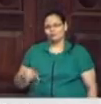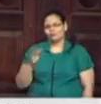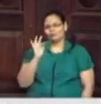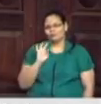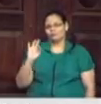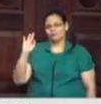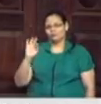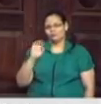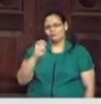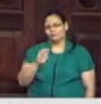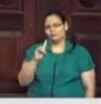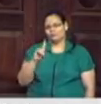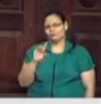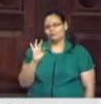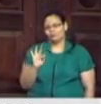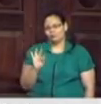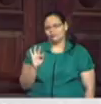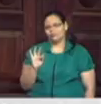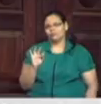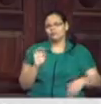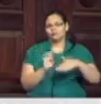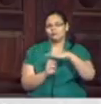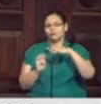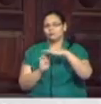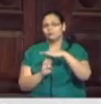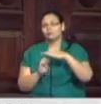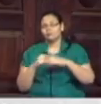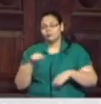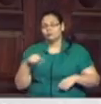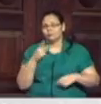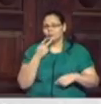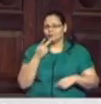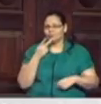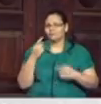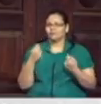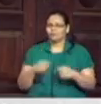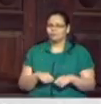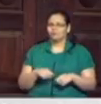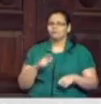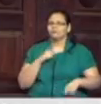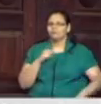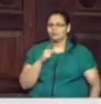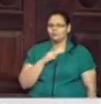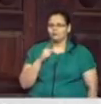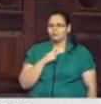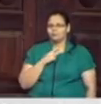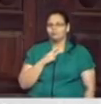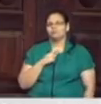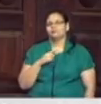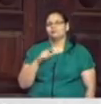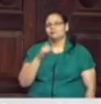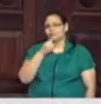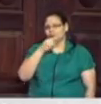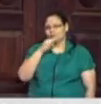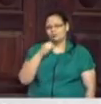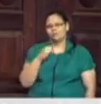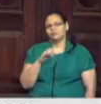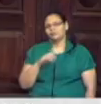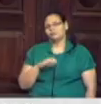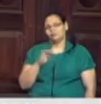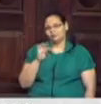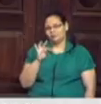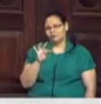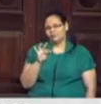da EDF, e eu lembro que nós falávamos da possibilidade de ter uma termoelétrica na cidade de Paracambi, da